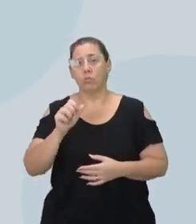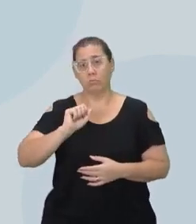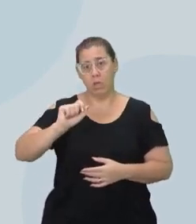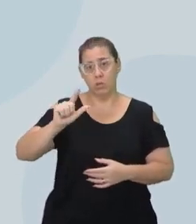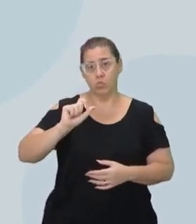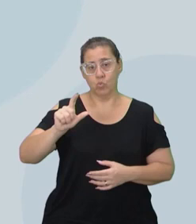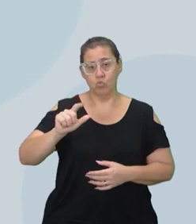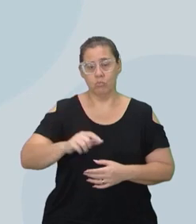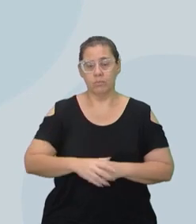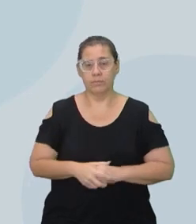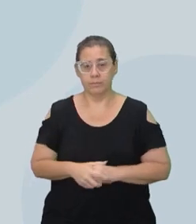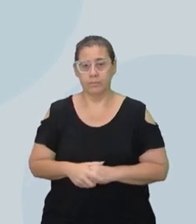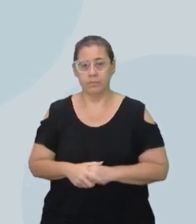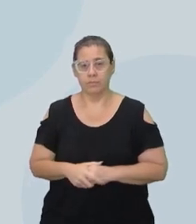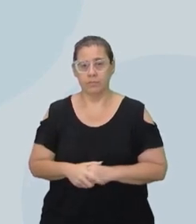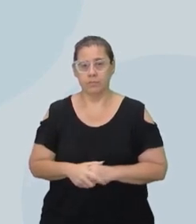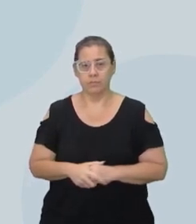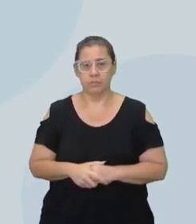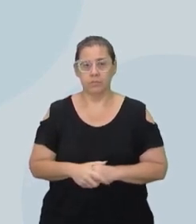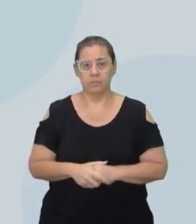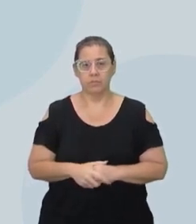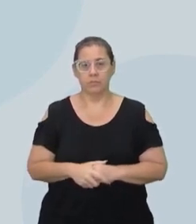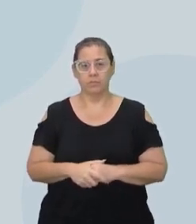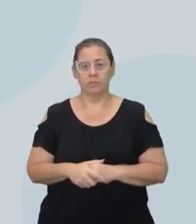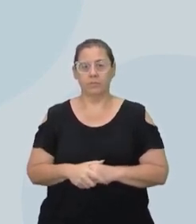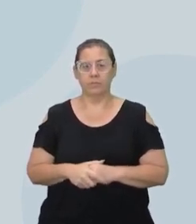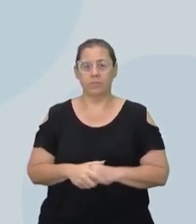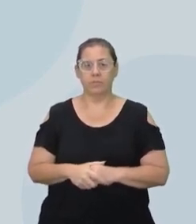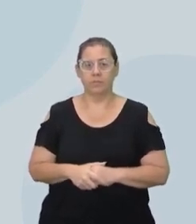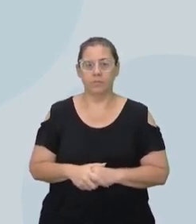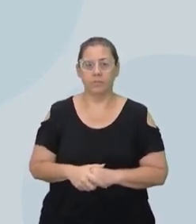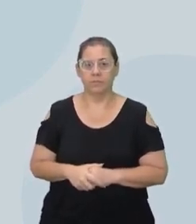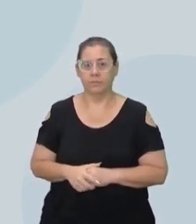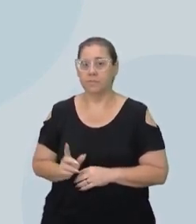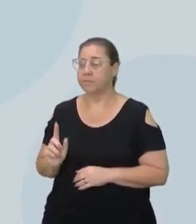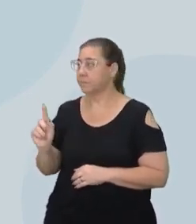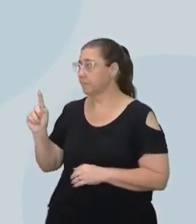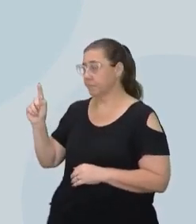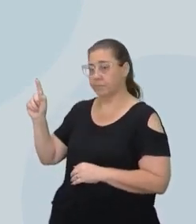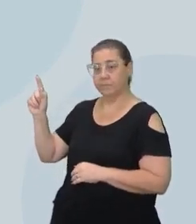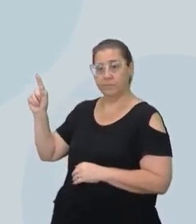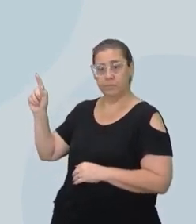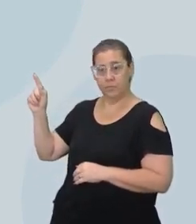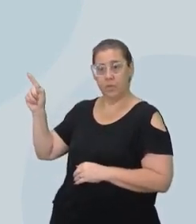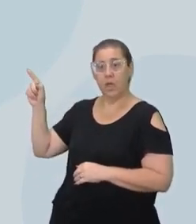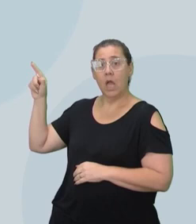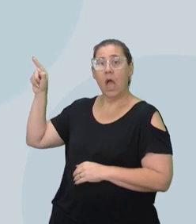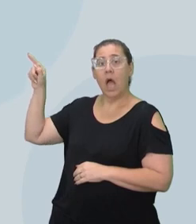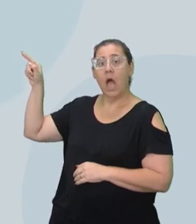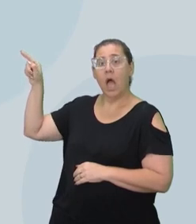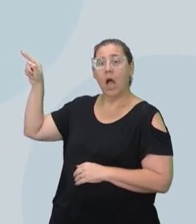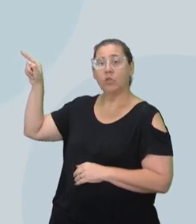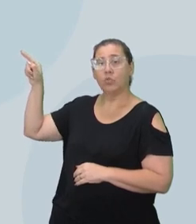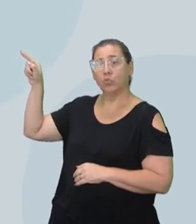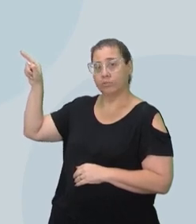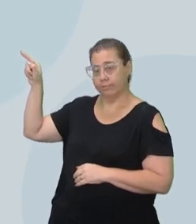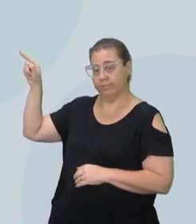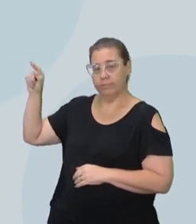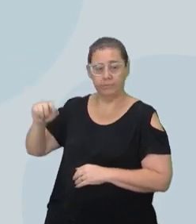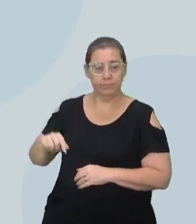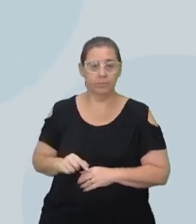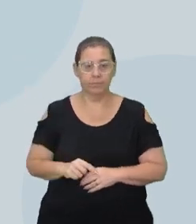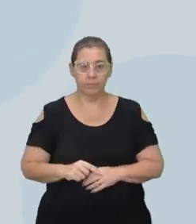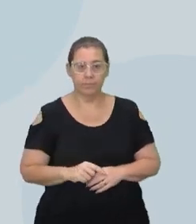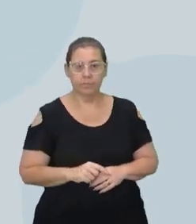azul. Deixa eu até apagar minha seta aí, o que tá aí em azul. Então, ela vai